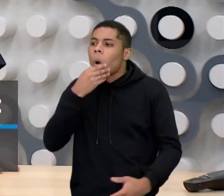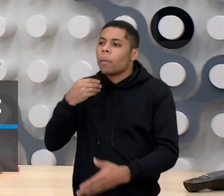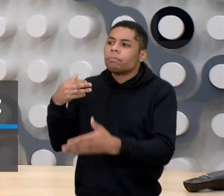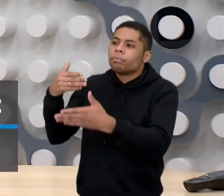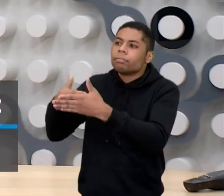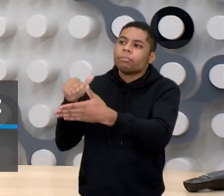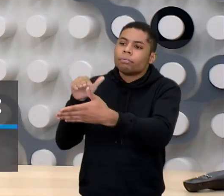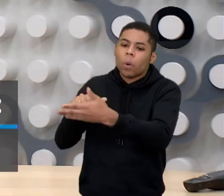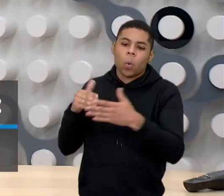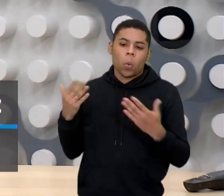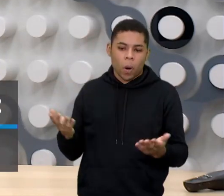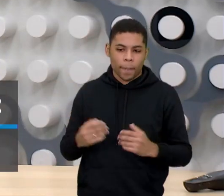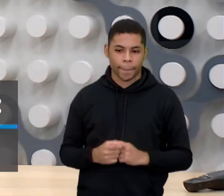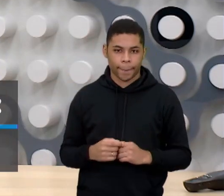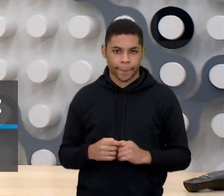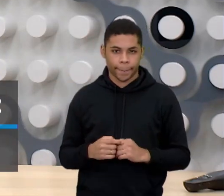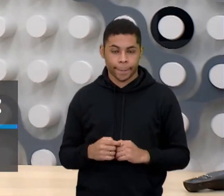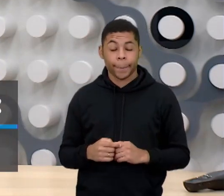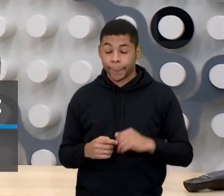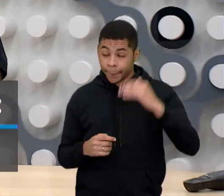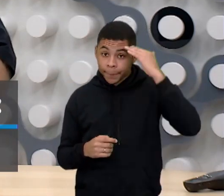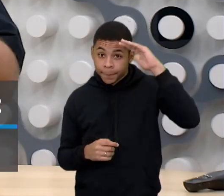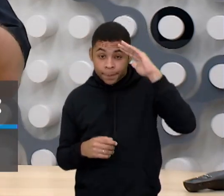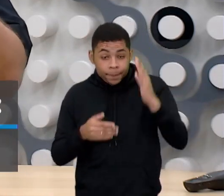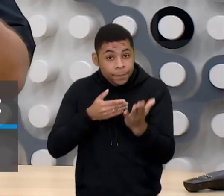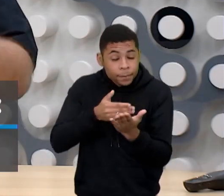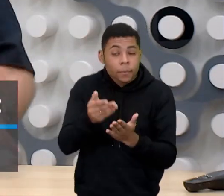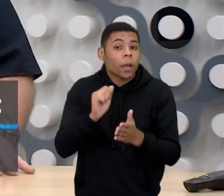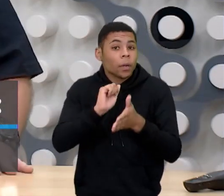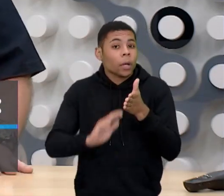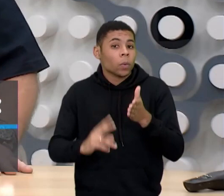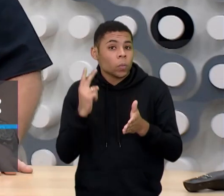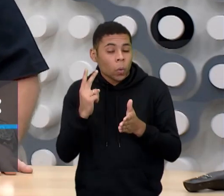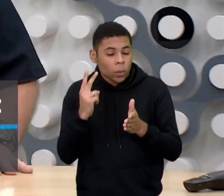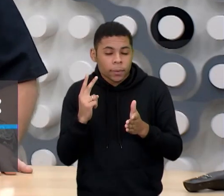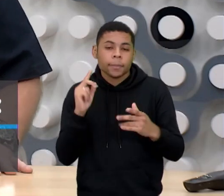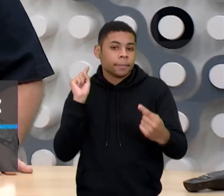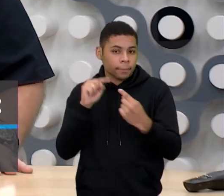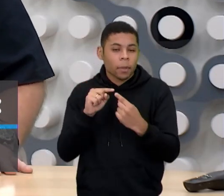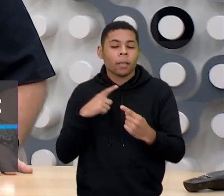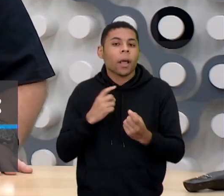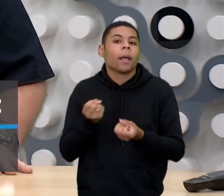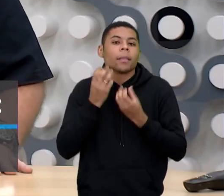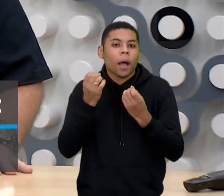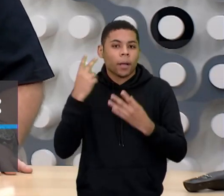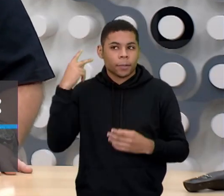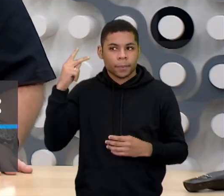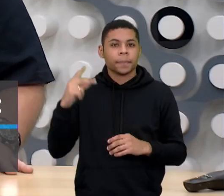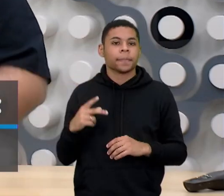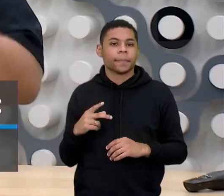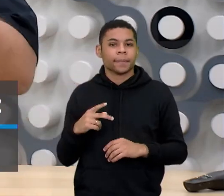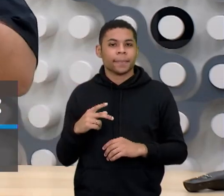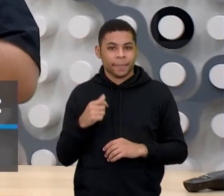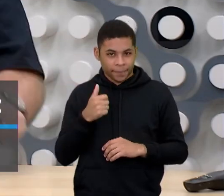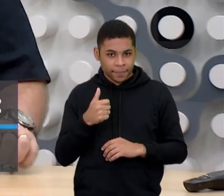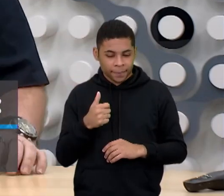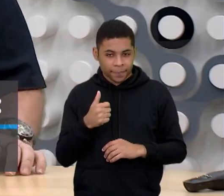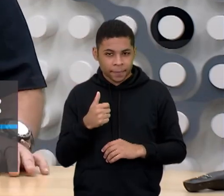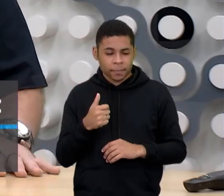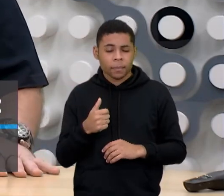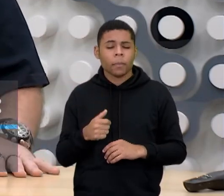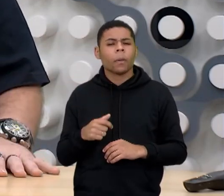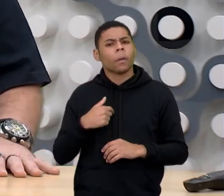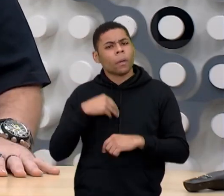certo, pessoal? Então a introdução da atividade 2, né, foi feita em cima e baseado nos dados da pirâmide, tá certo? E aí eu coloquei